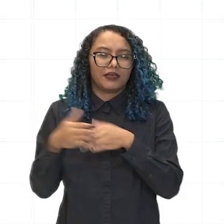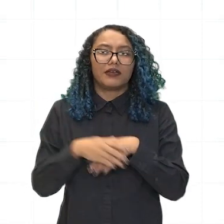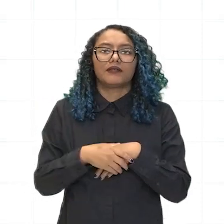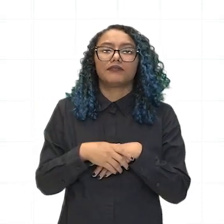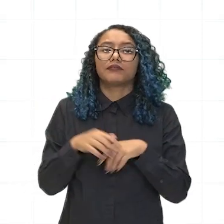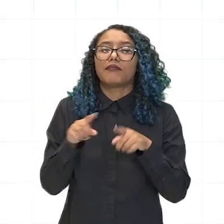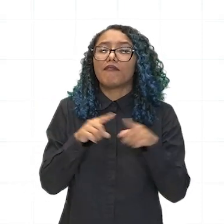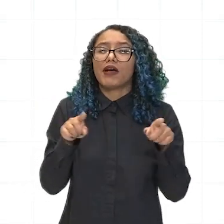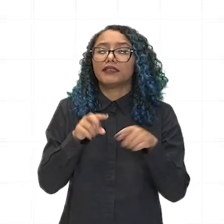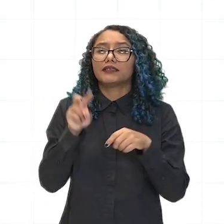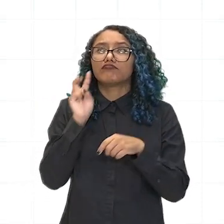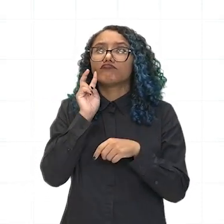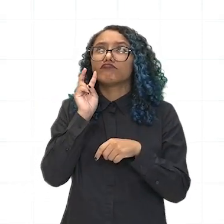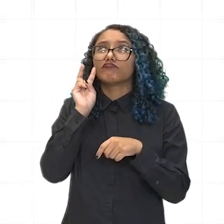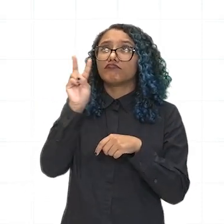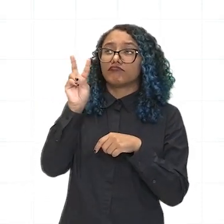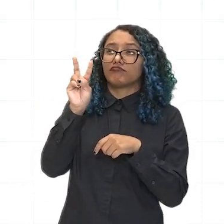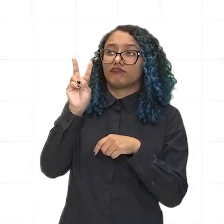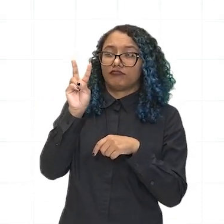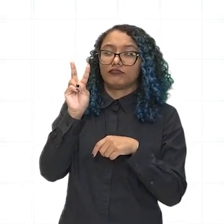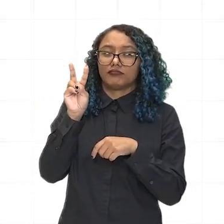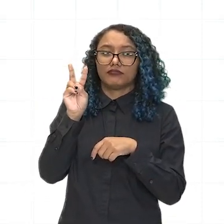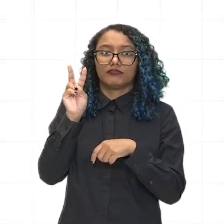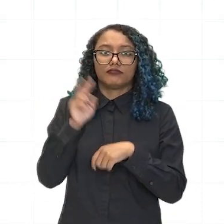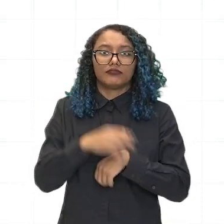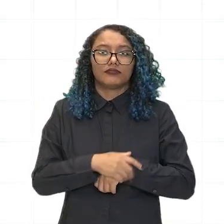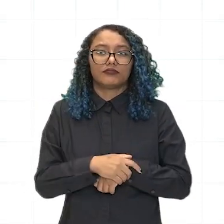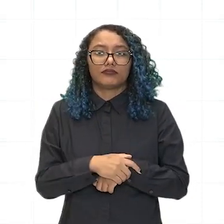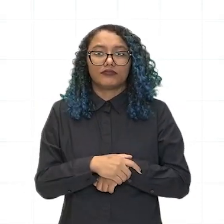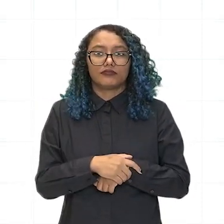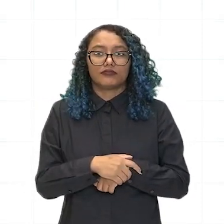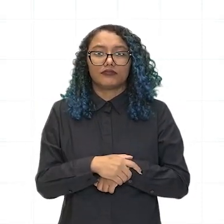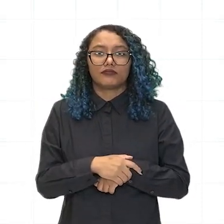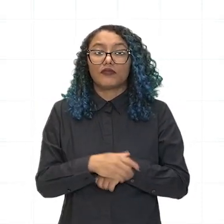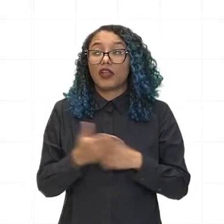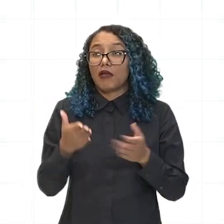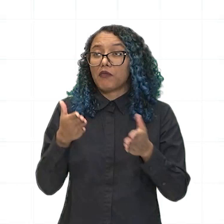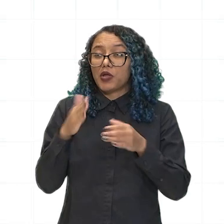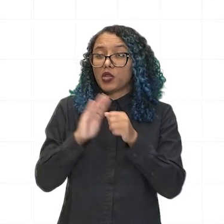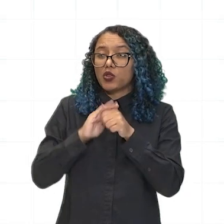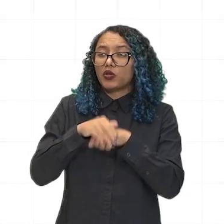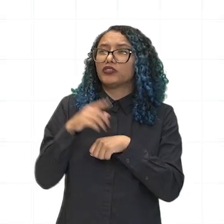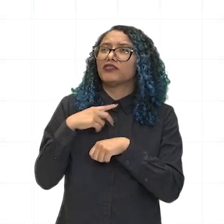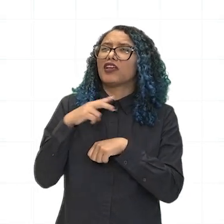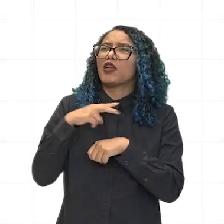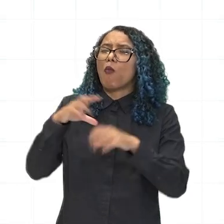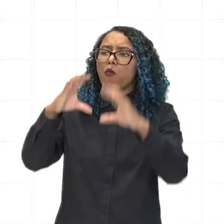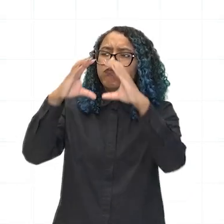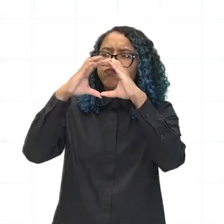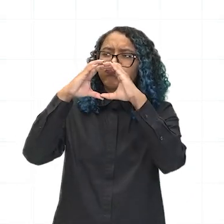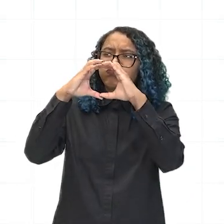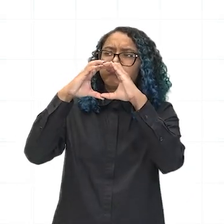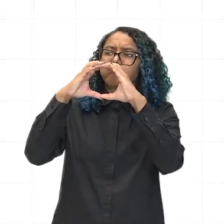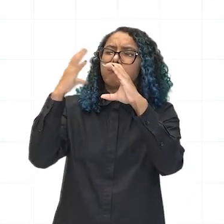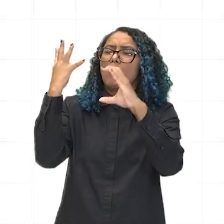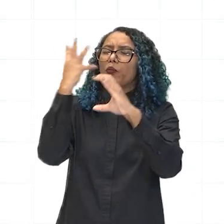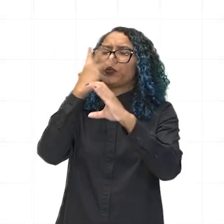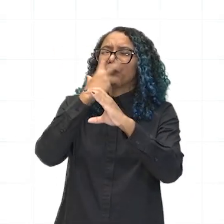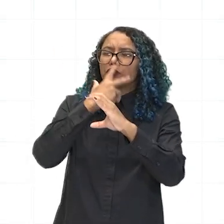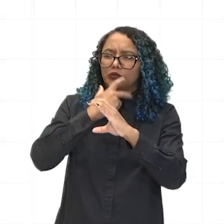da lua, quando nós olhamos ali para o céu, né, durante a noite, e está lá aquela lua